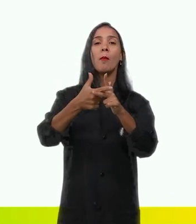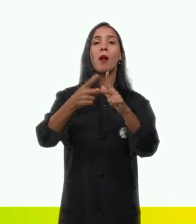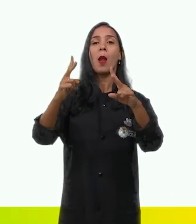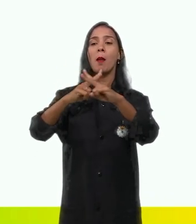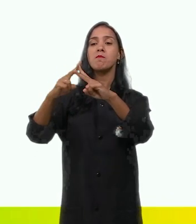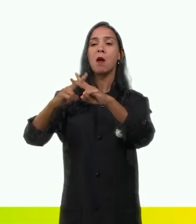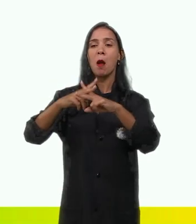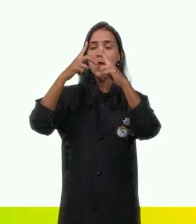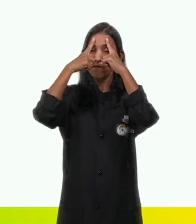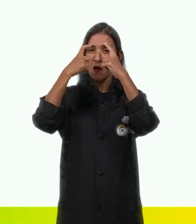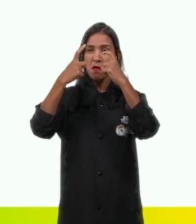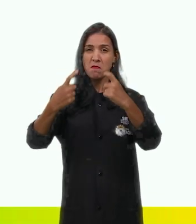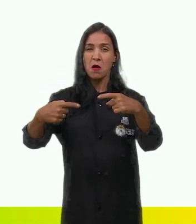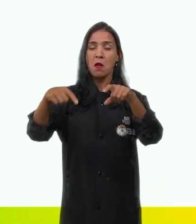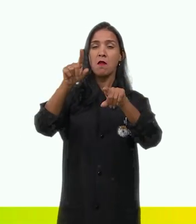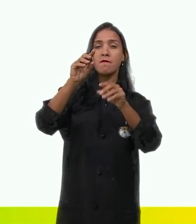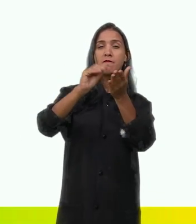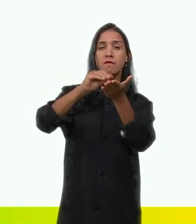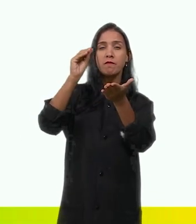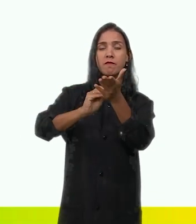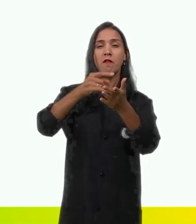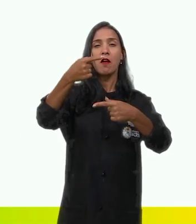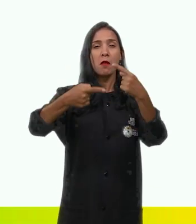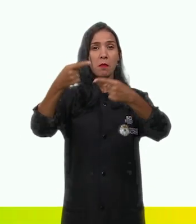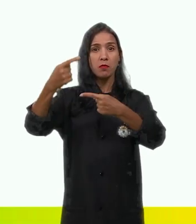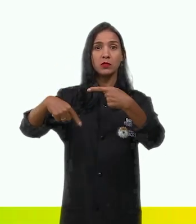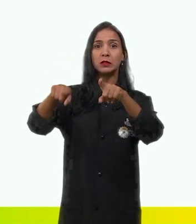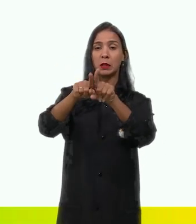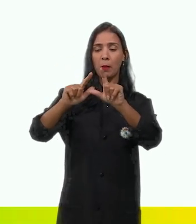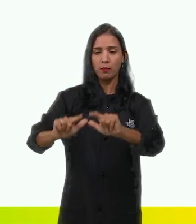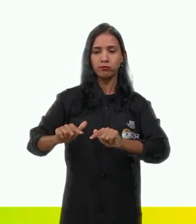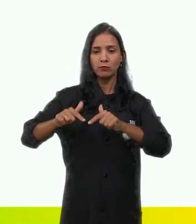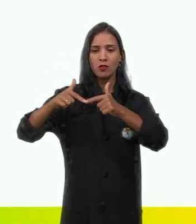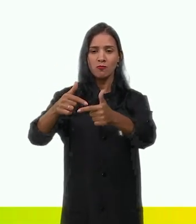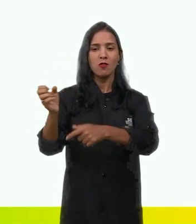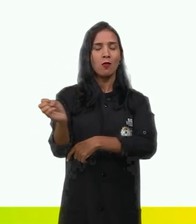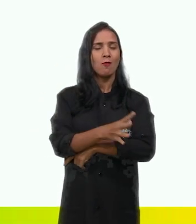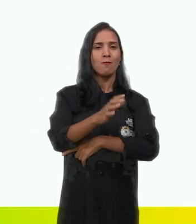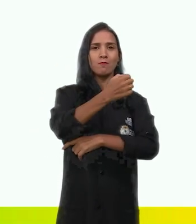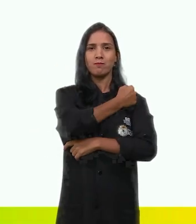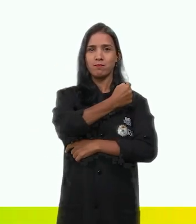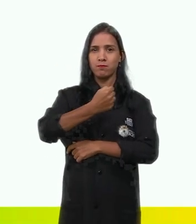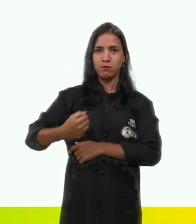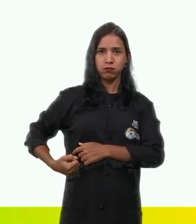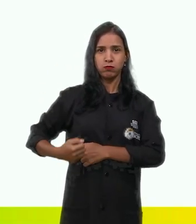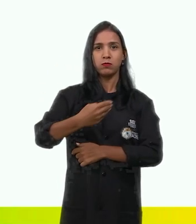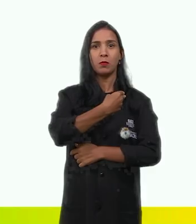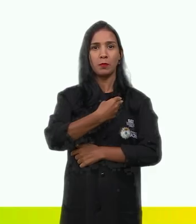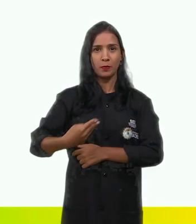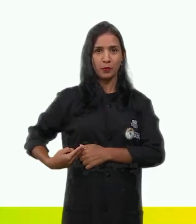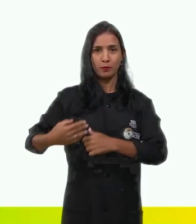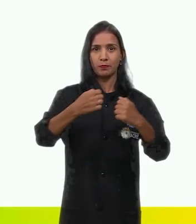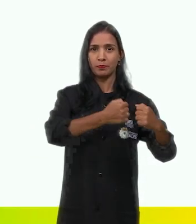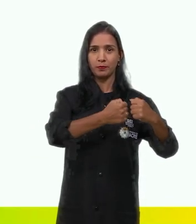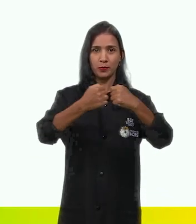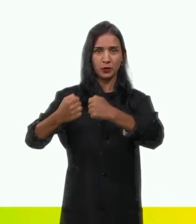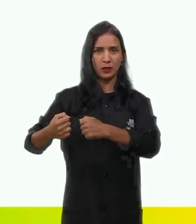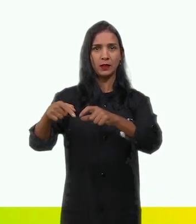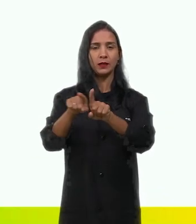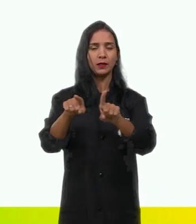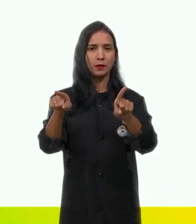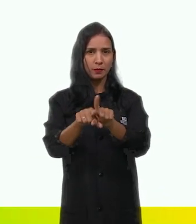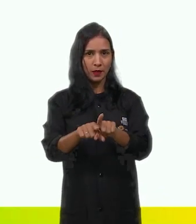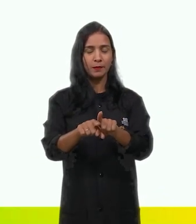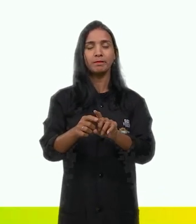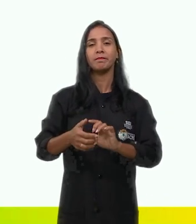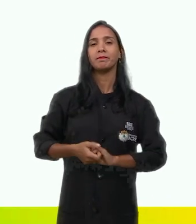instabilidade política e luta pela consolidação do novo poder. E, por fim, a convalescença, que